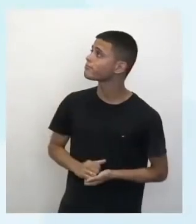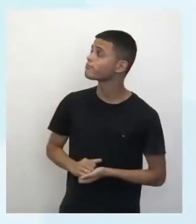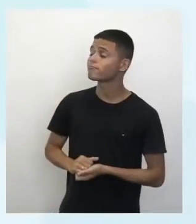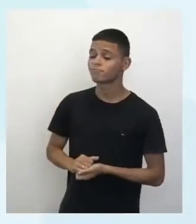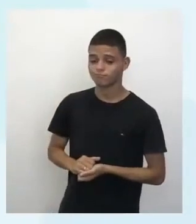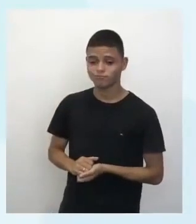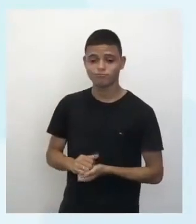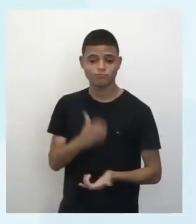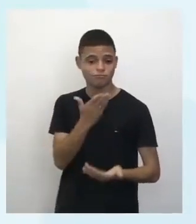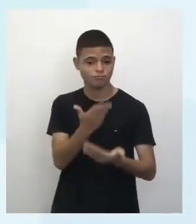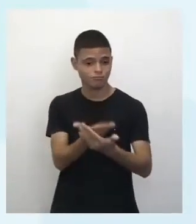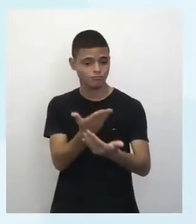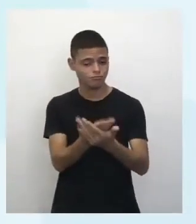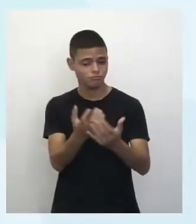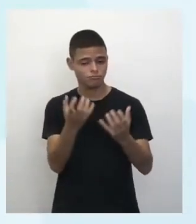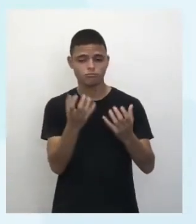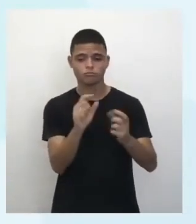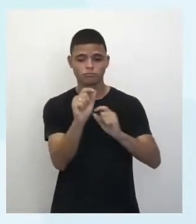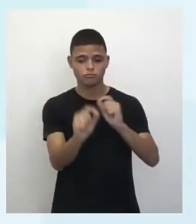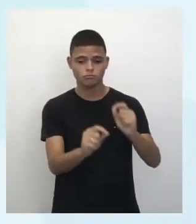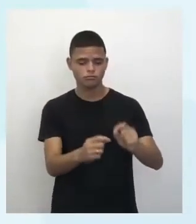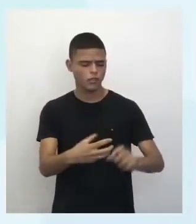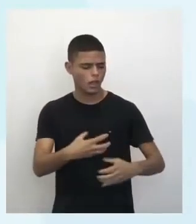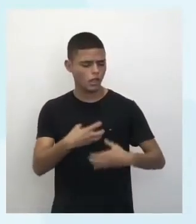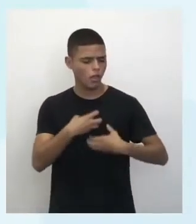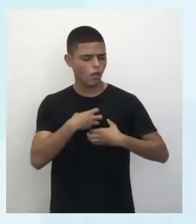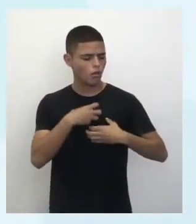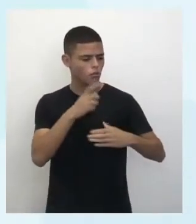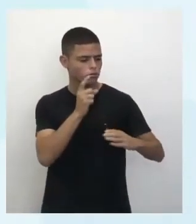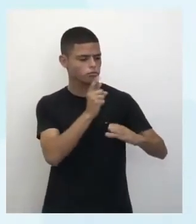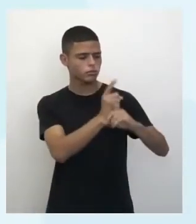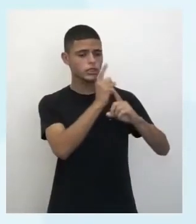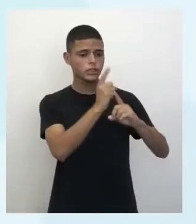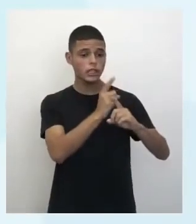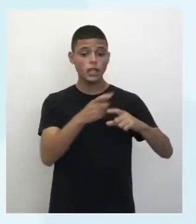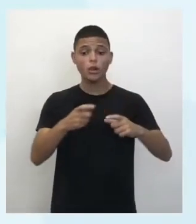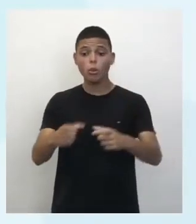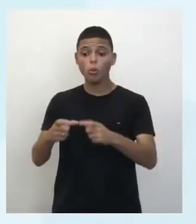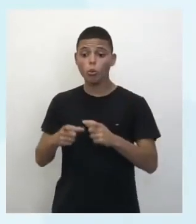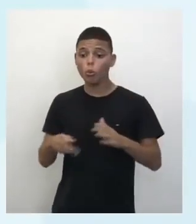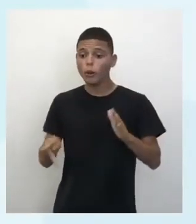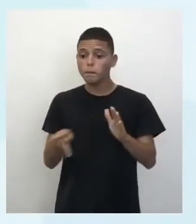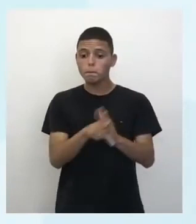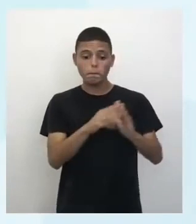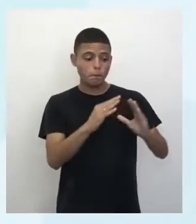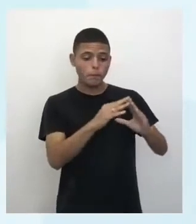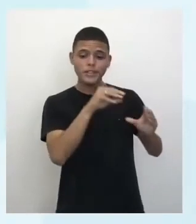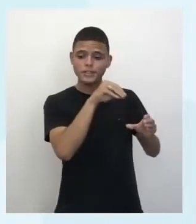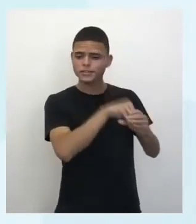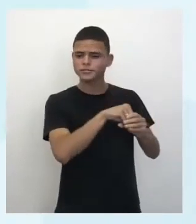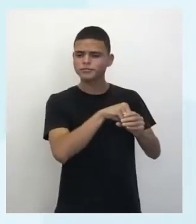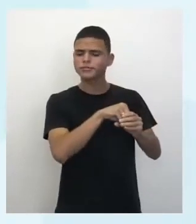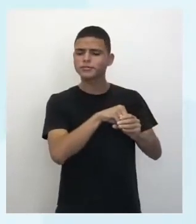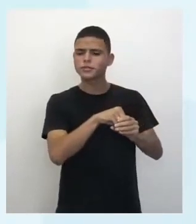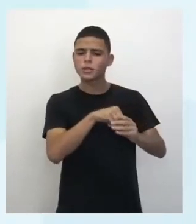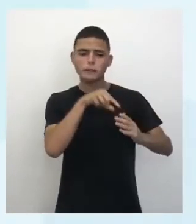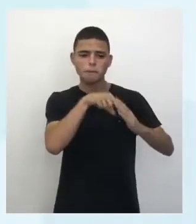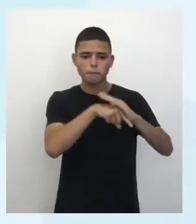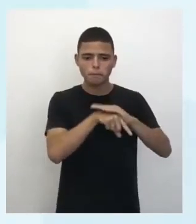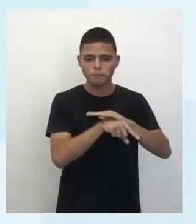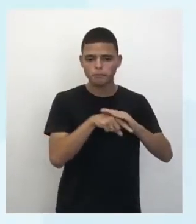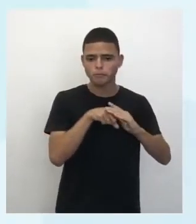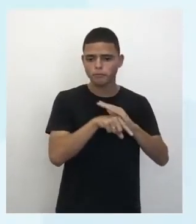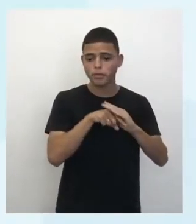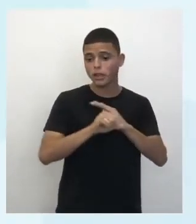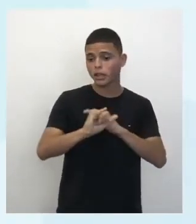Estudo quer desvendar sentimento das pessoas com o lugar onde moram. Pesquisa do Instituto de